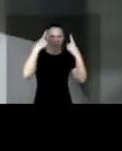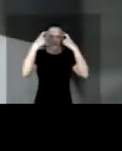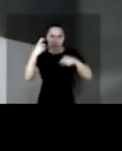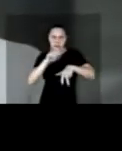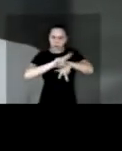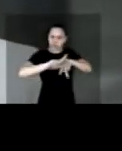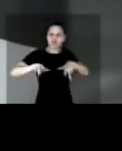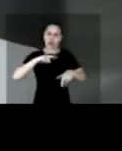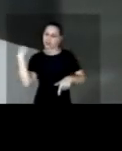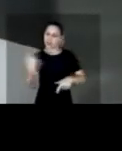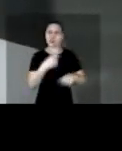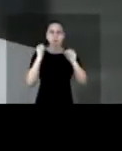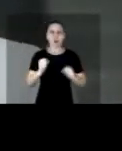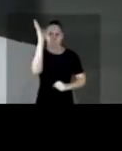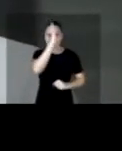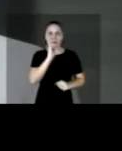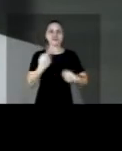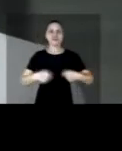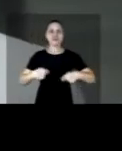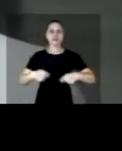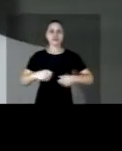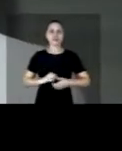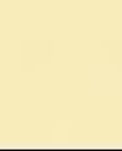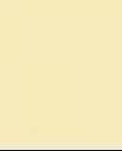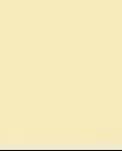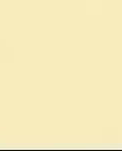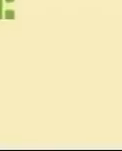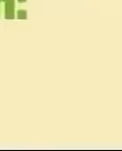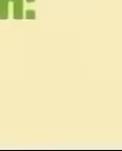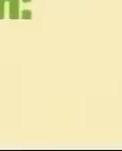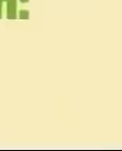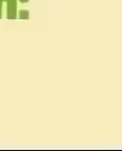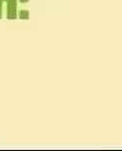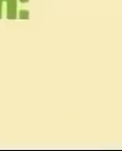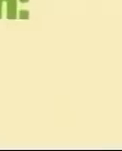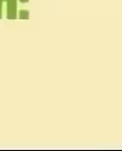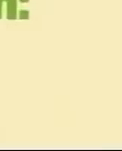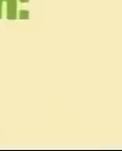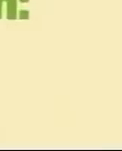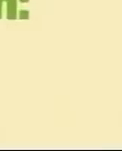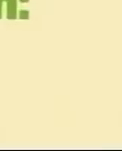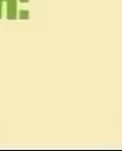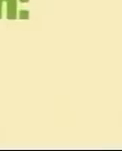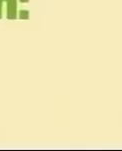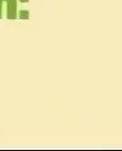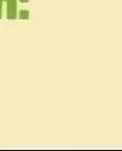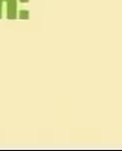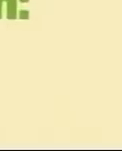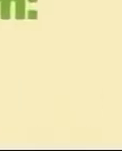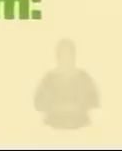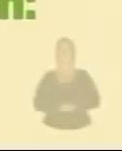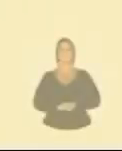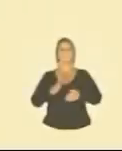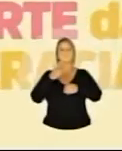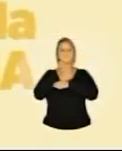gente pode, o Brasil precisa. A turma da democracia em...